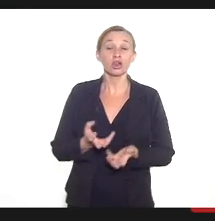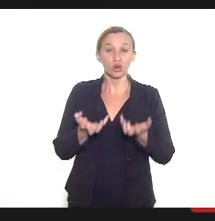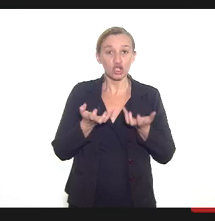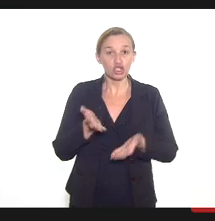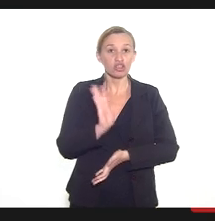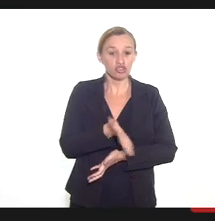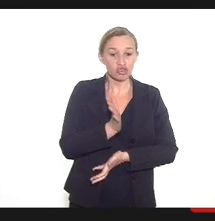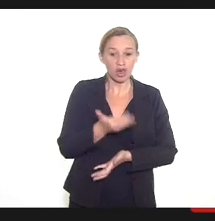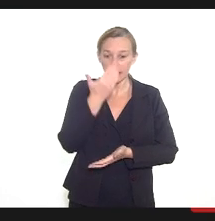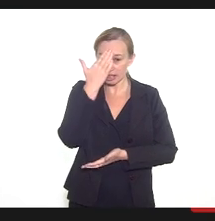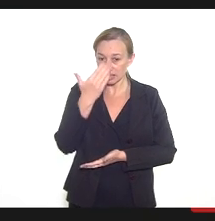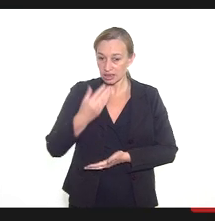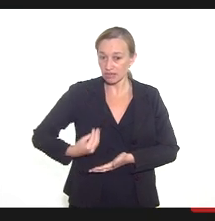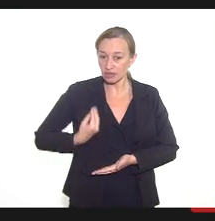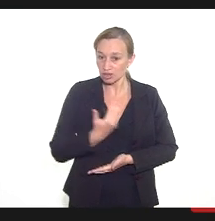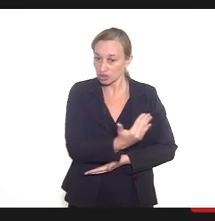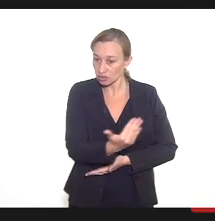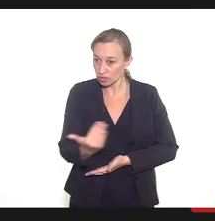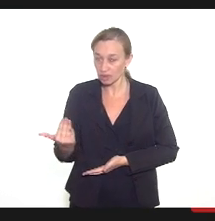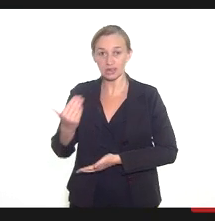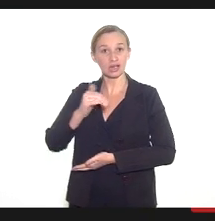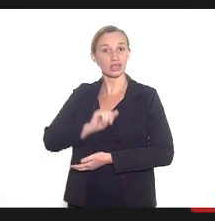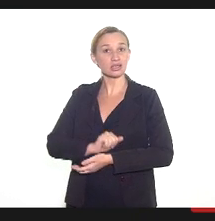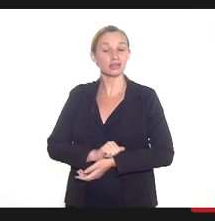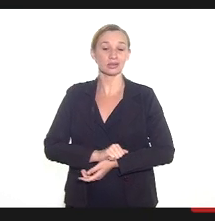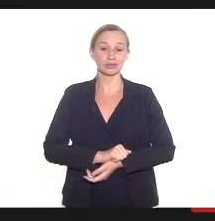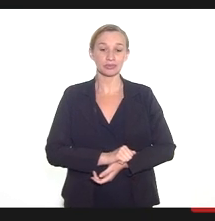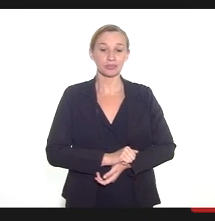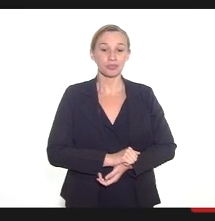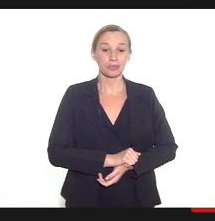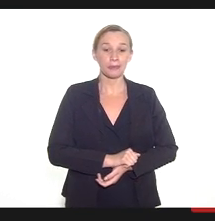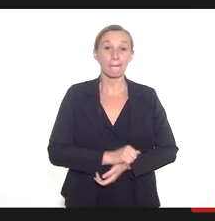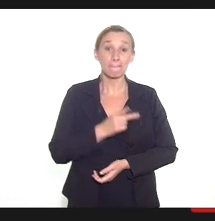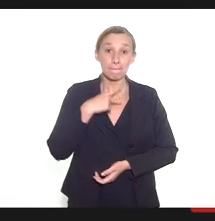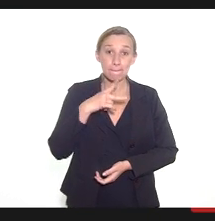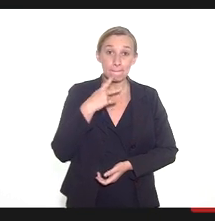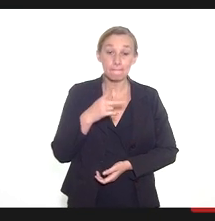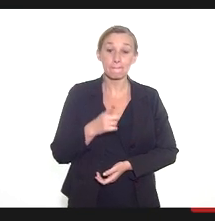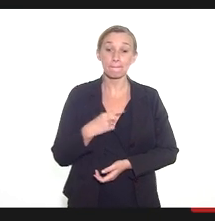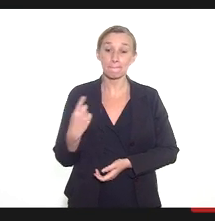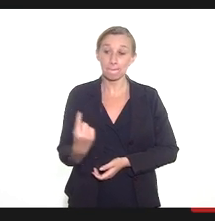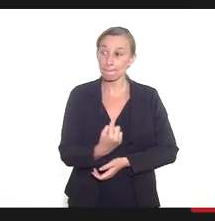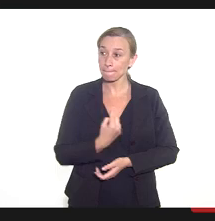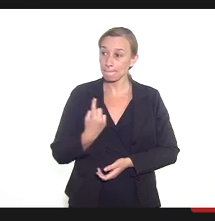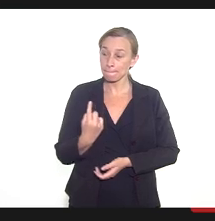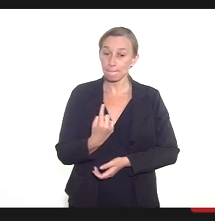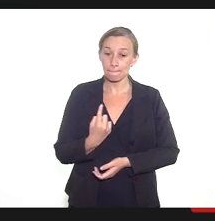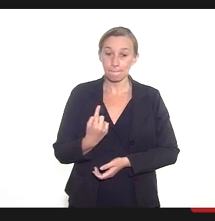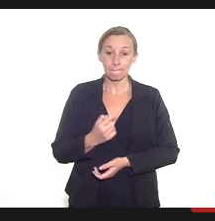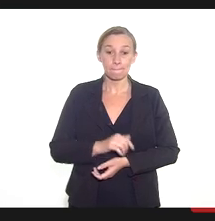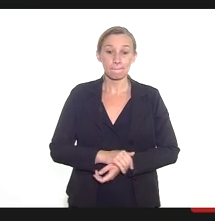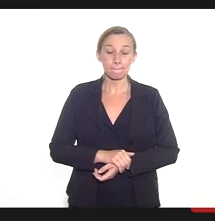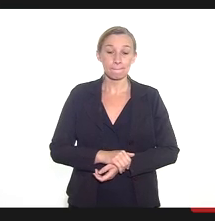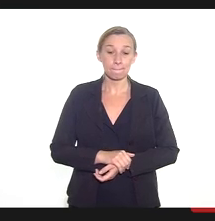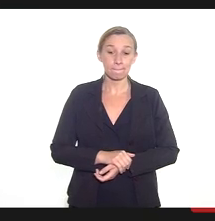já agradecer a presença, então, de todos, né, falar que a gente vai receber